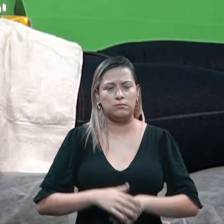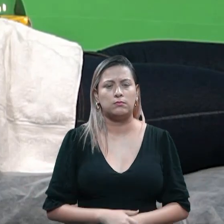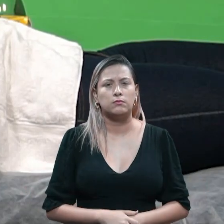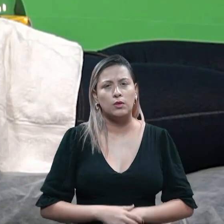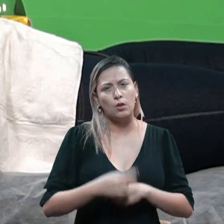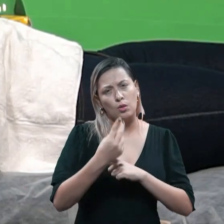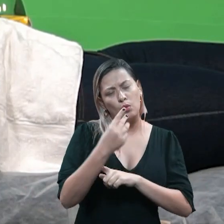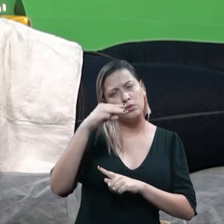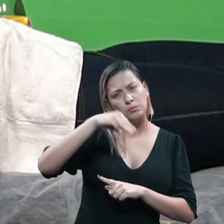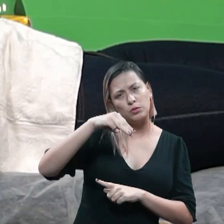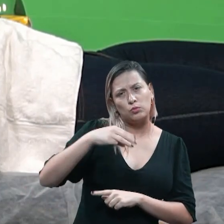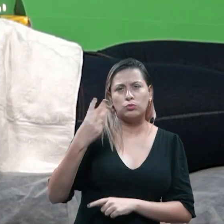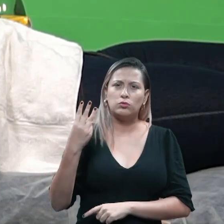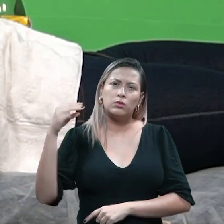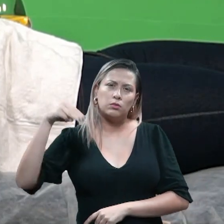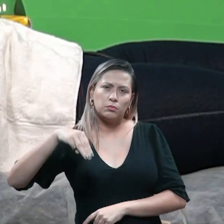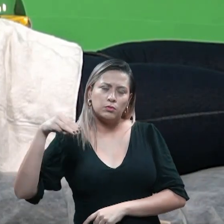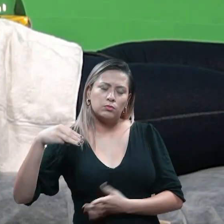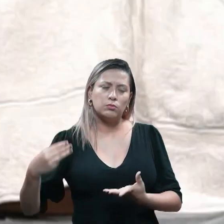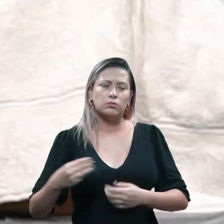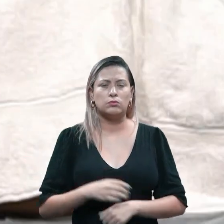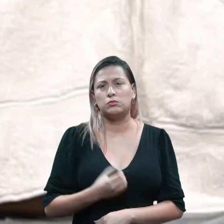de massagem são suficientes.